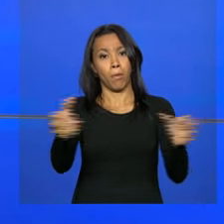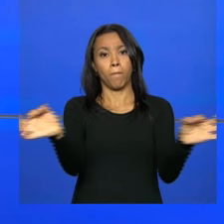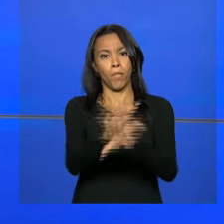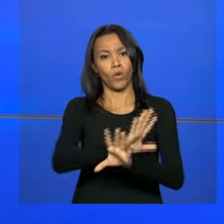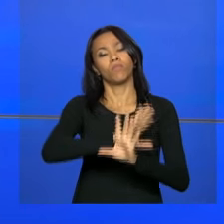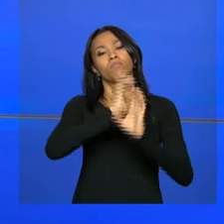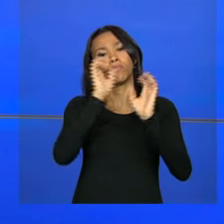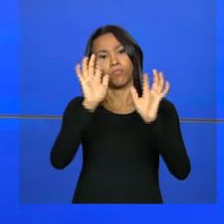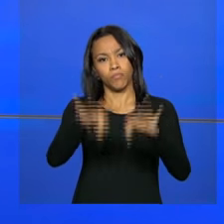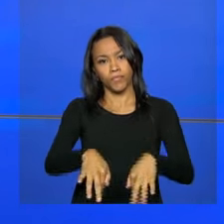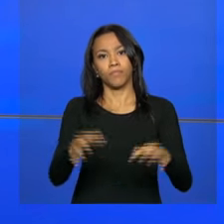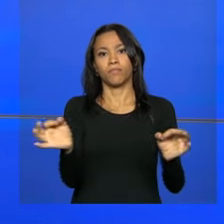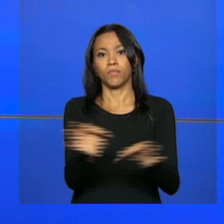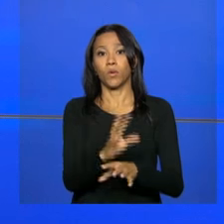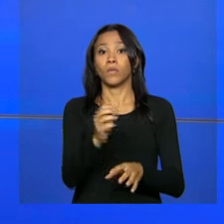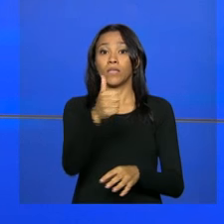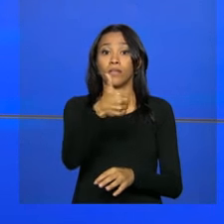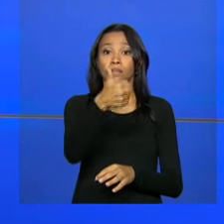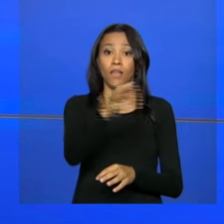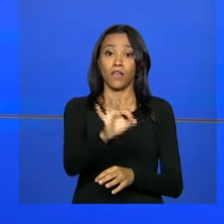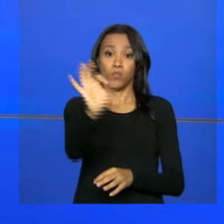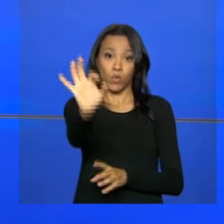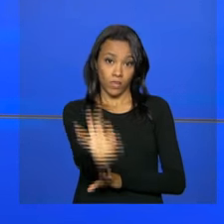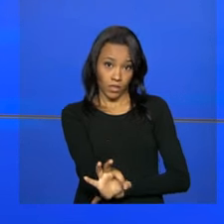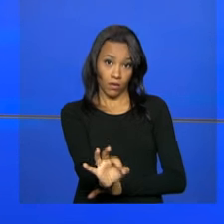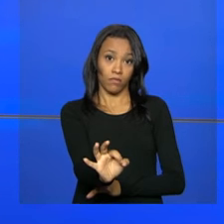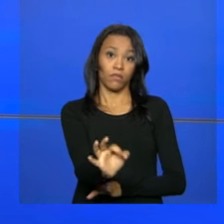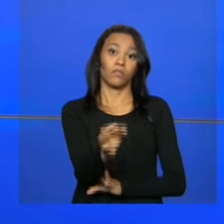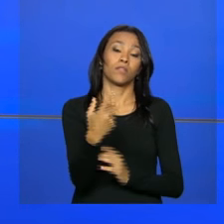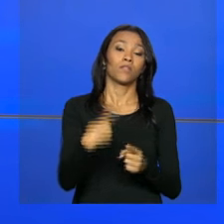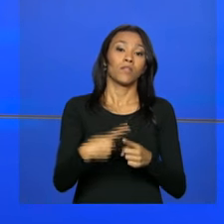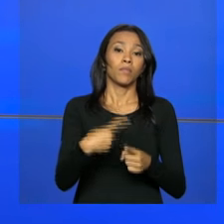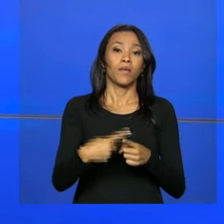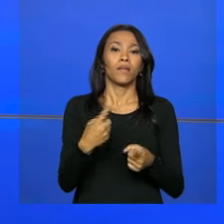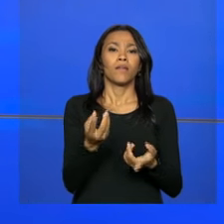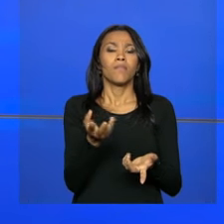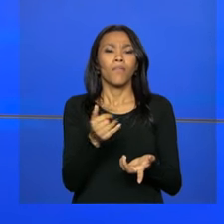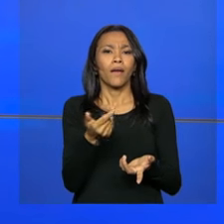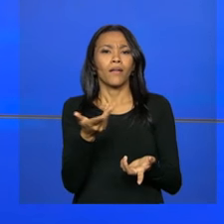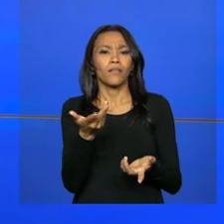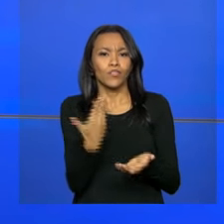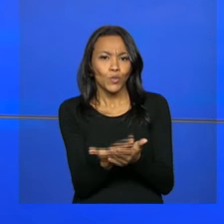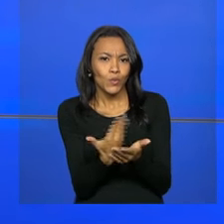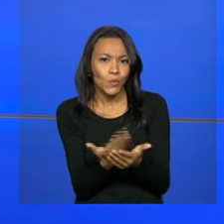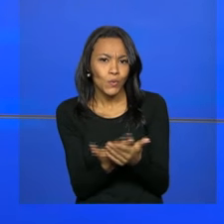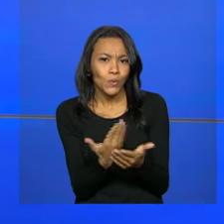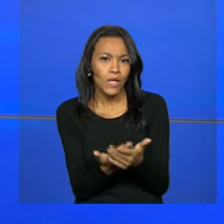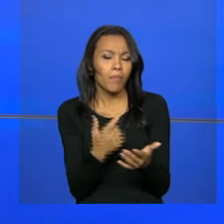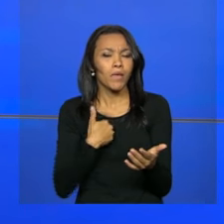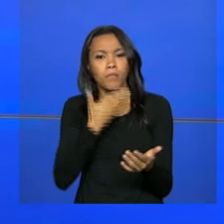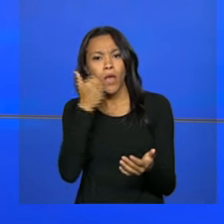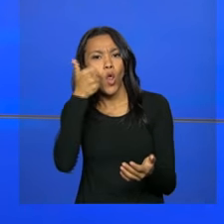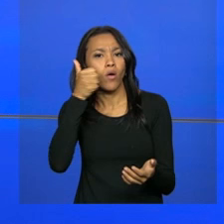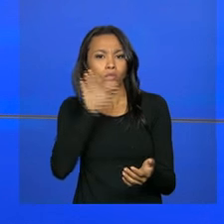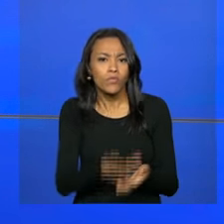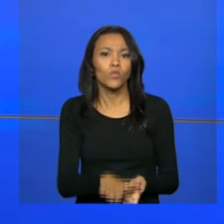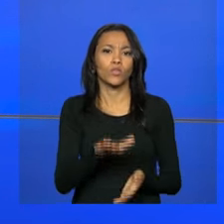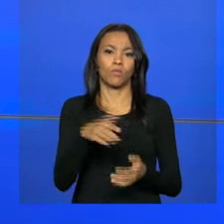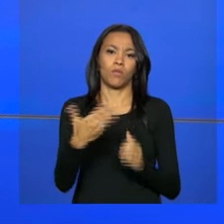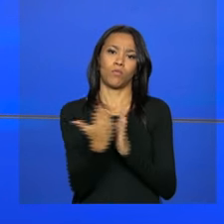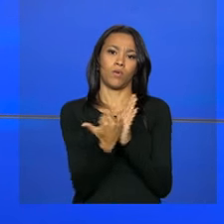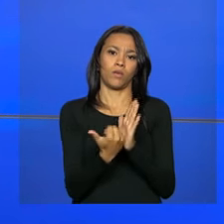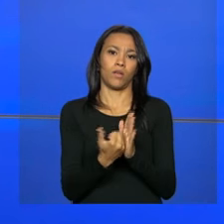garantir a bonificação de 10 em exames para ingresso em residência médica mas optaram continuar